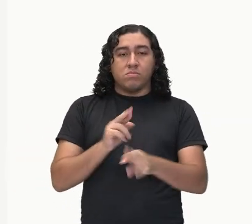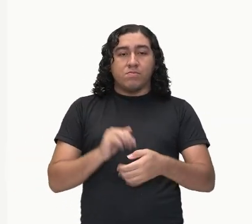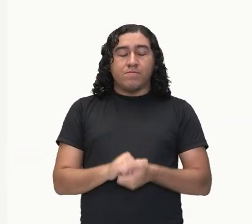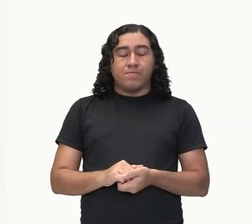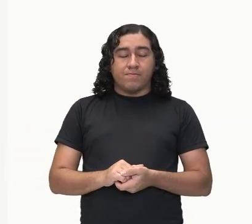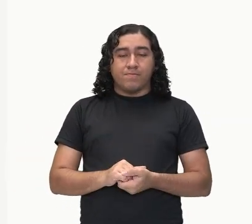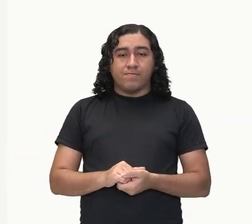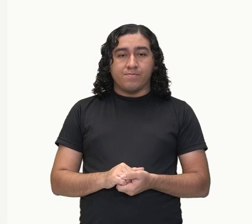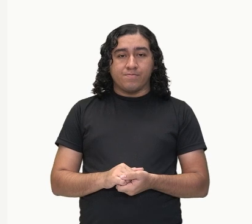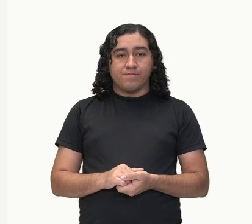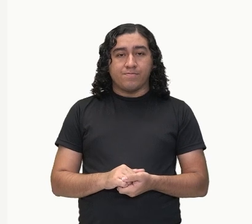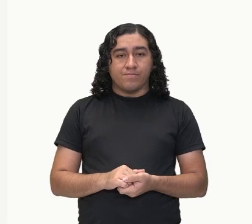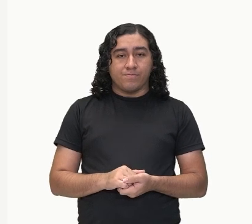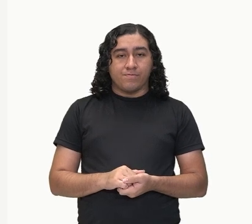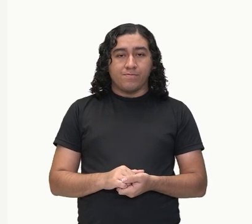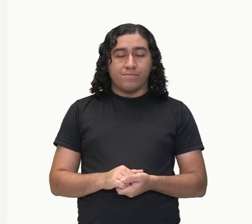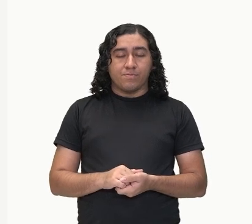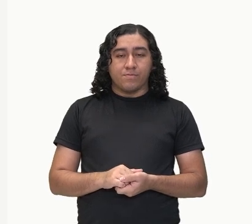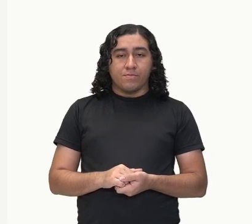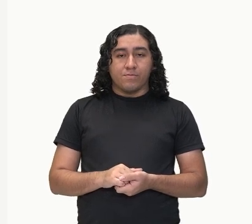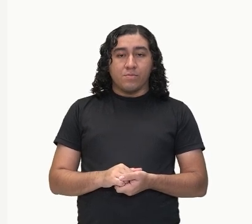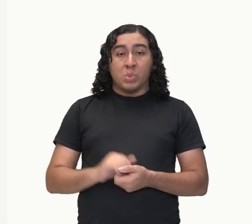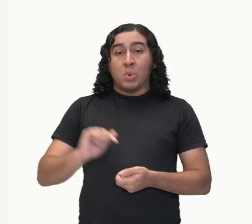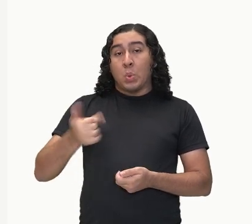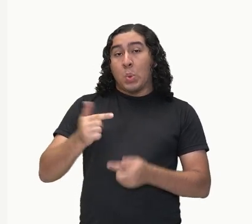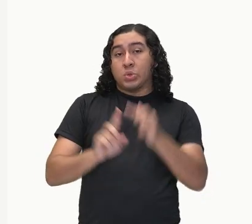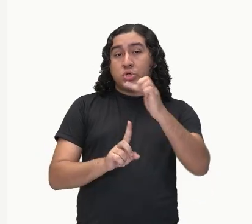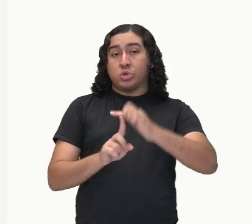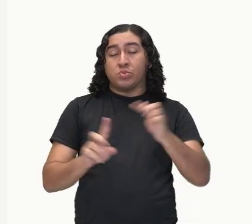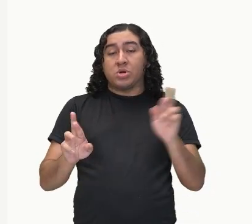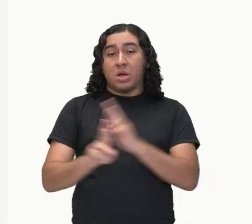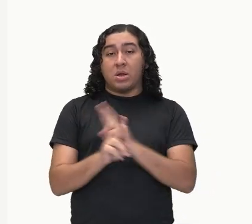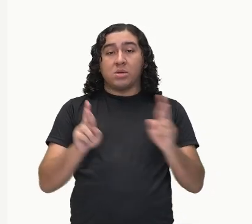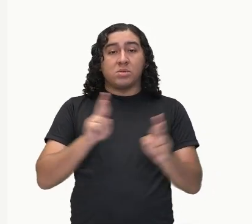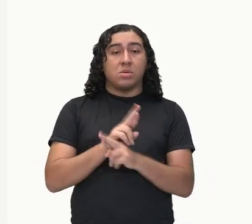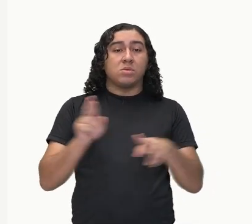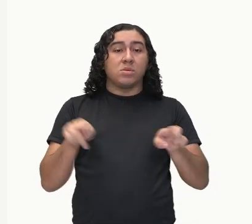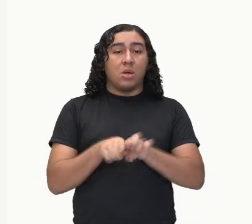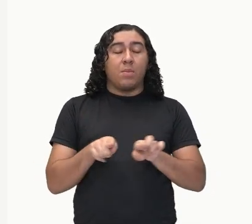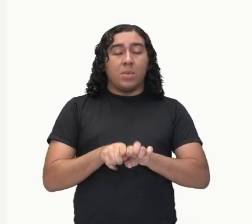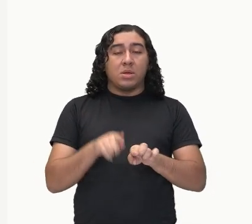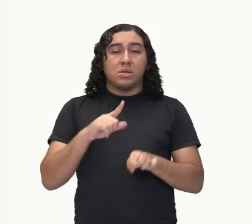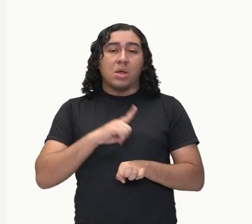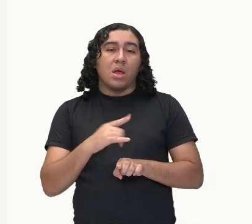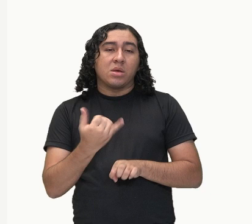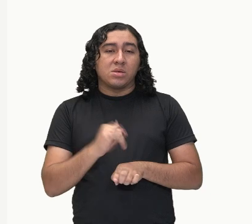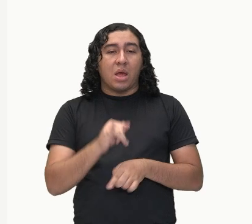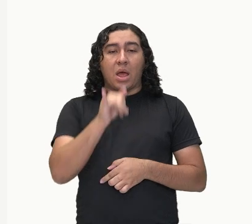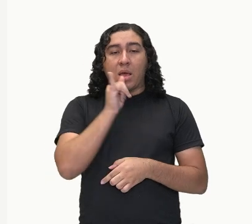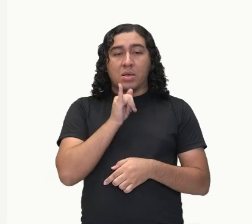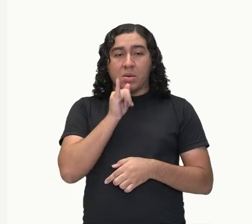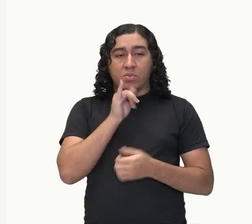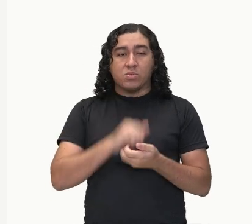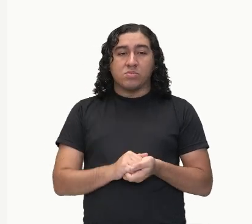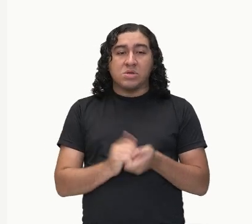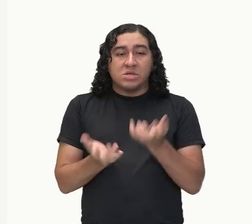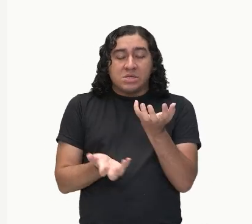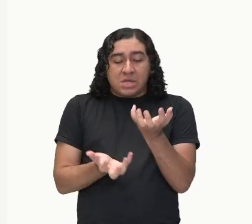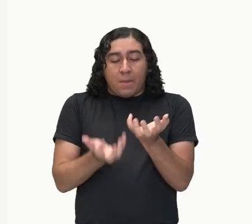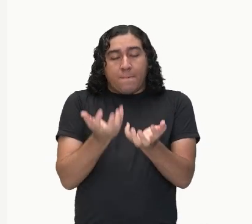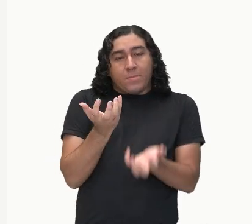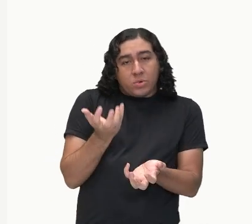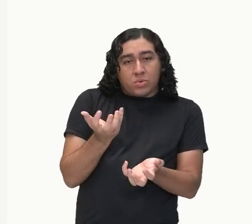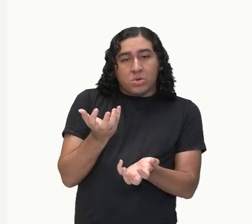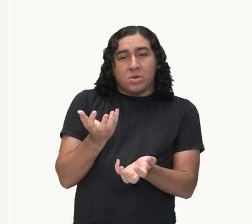Para as relações interespecíficas, nós temos também aqui, nós chamamos de desarmônicas, que nesse caso